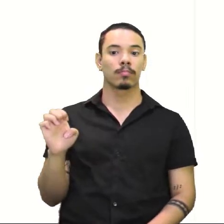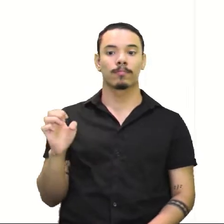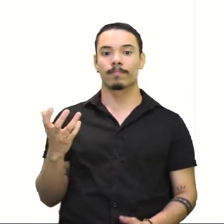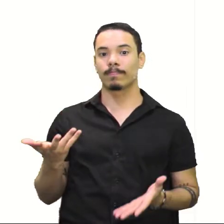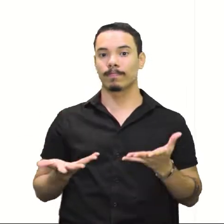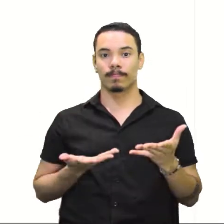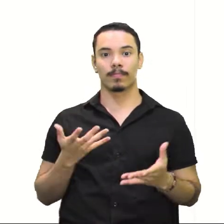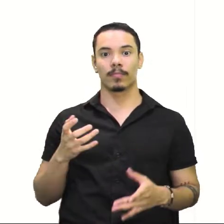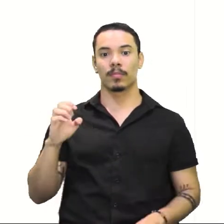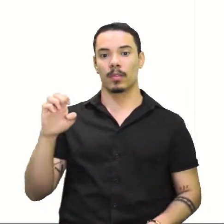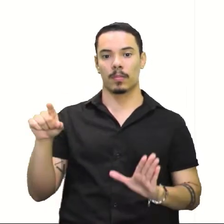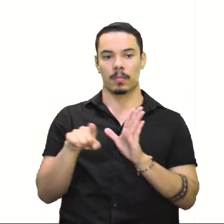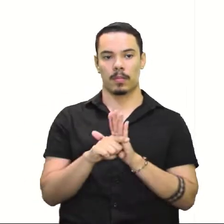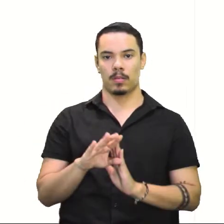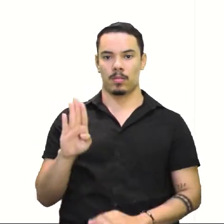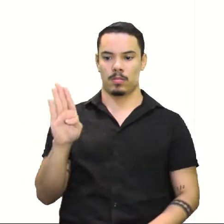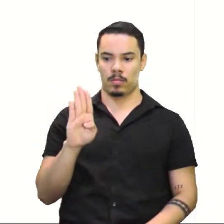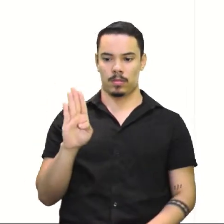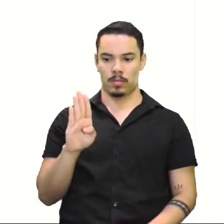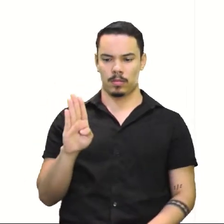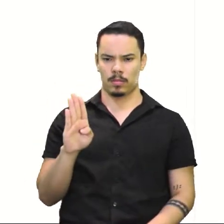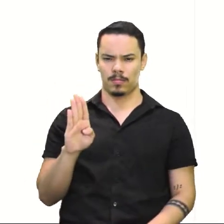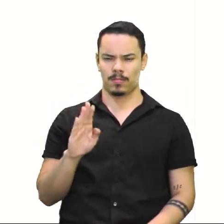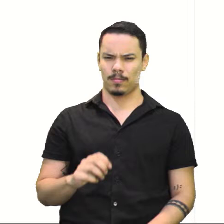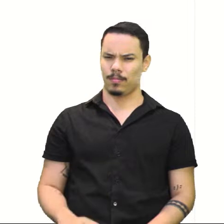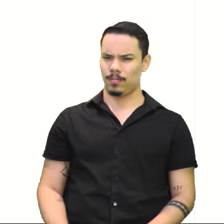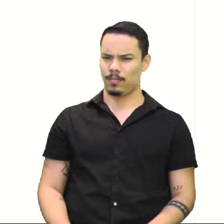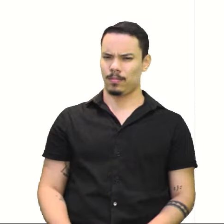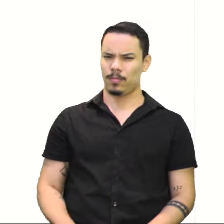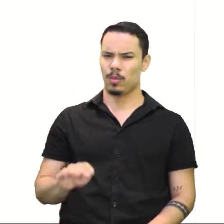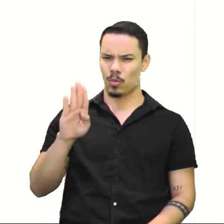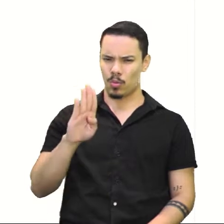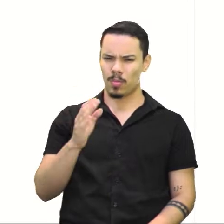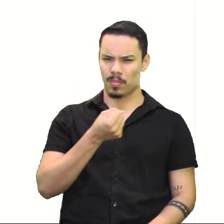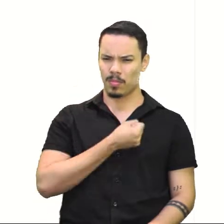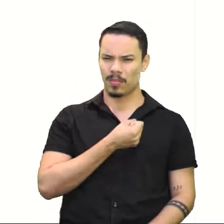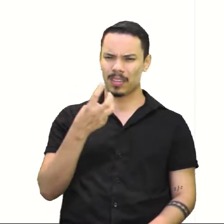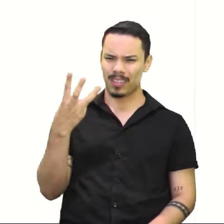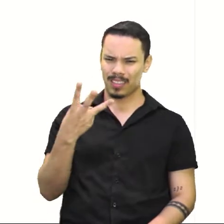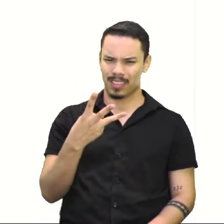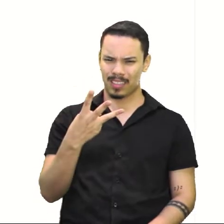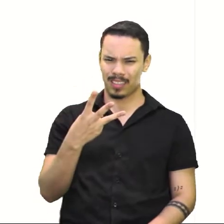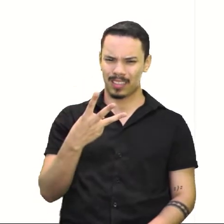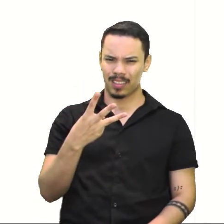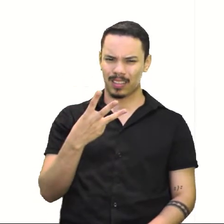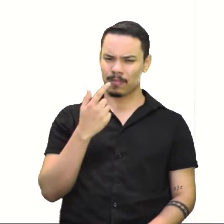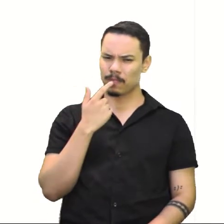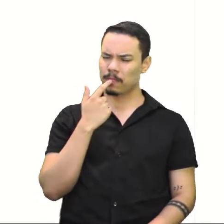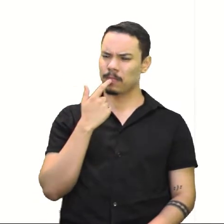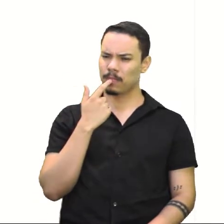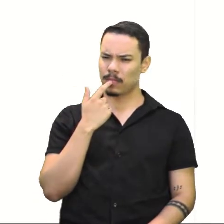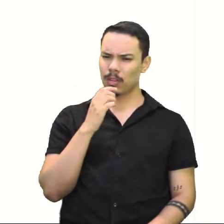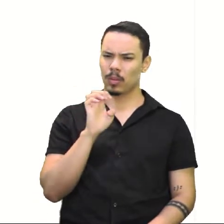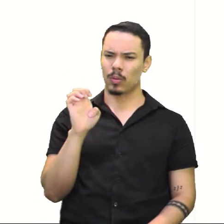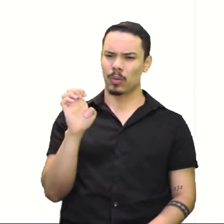vale menos B. Uai, como assim? E o B vale 3, não é? O E vale menos B? Isso. O E vale menos